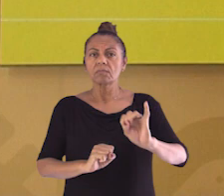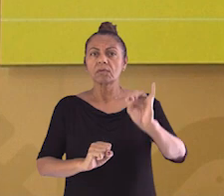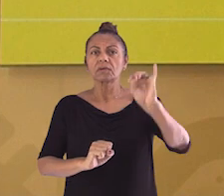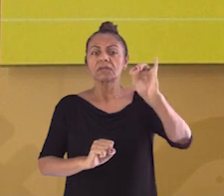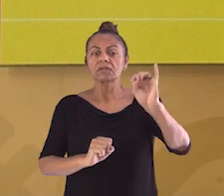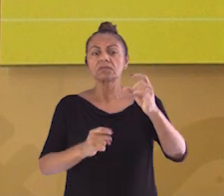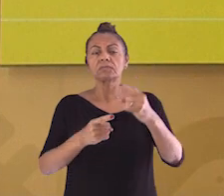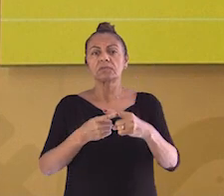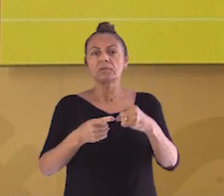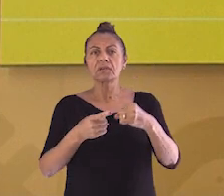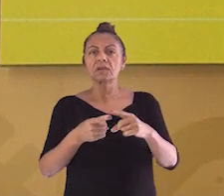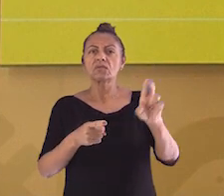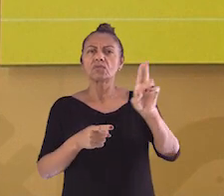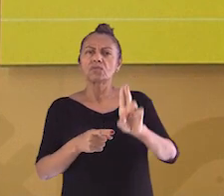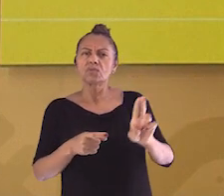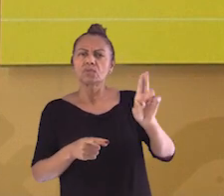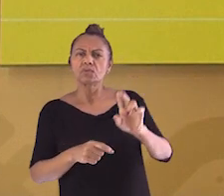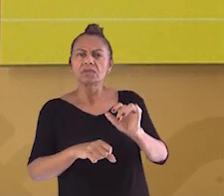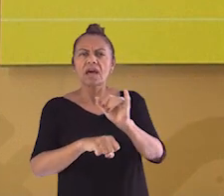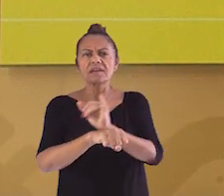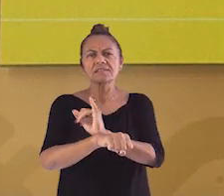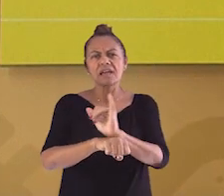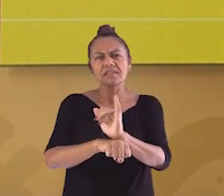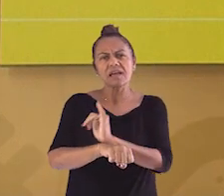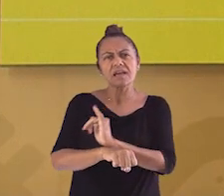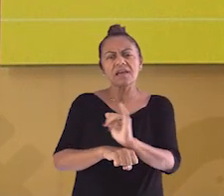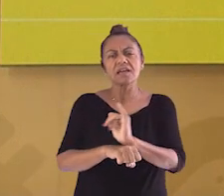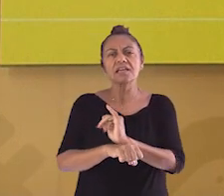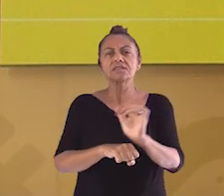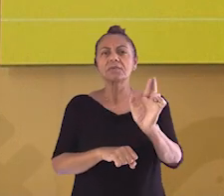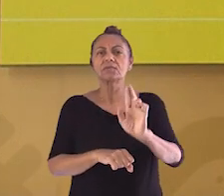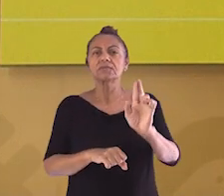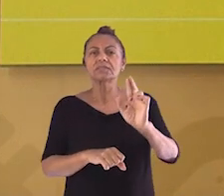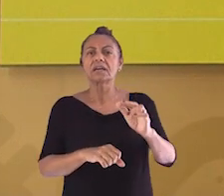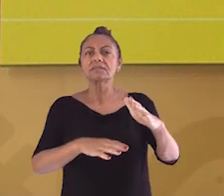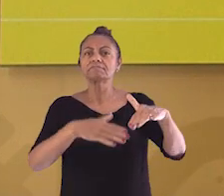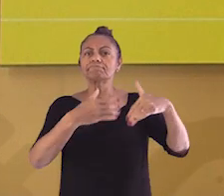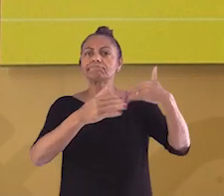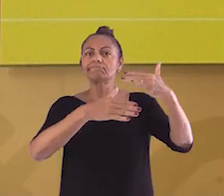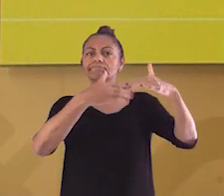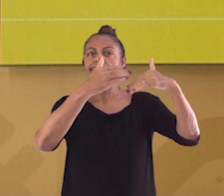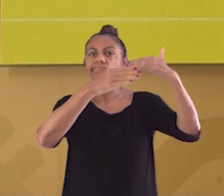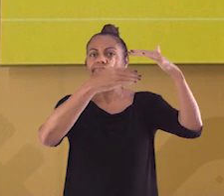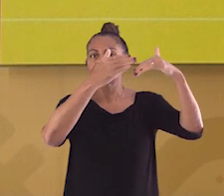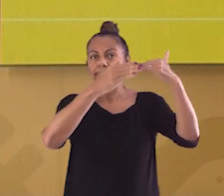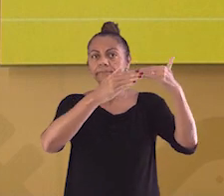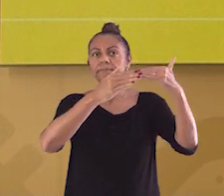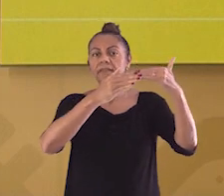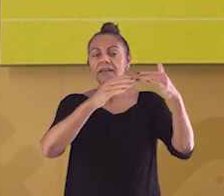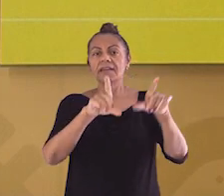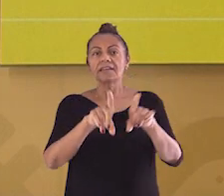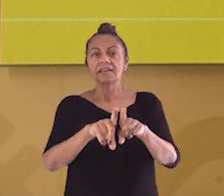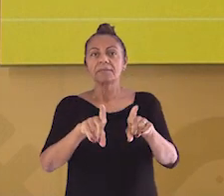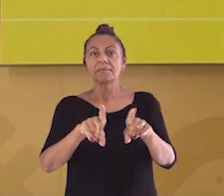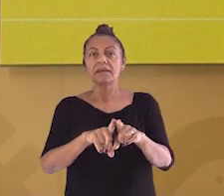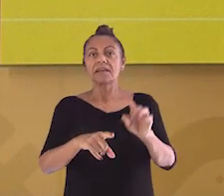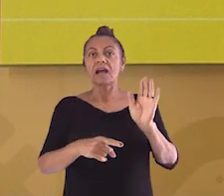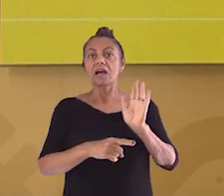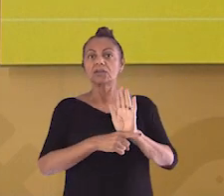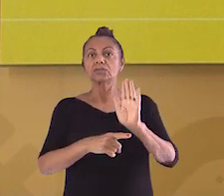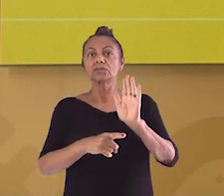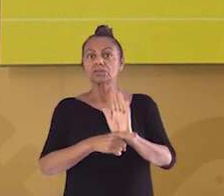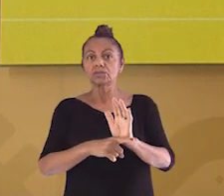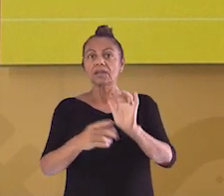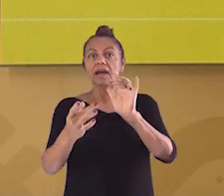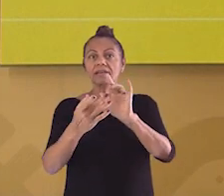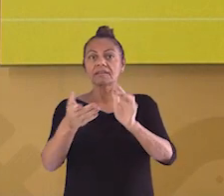aumenta a eficiência do uso de recursos e o desenvolvimento de produtos em larga escala, além de propiciar a integração